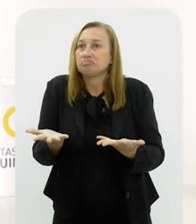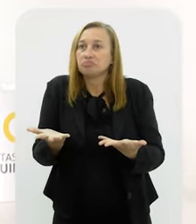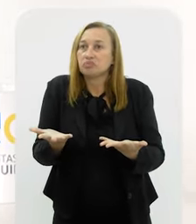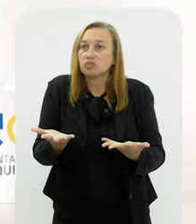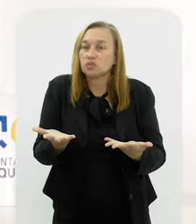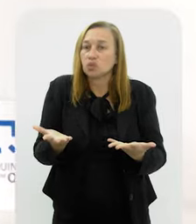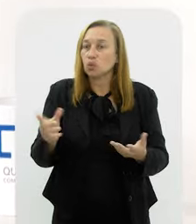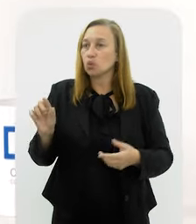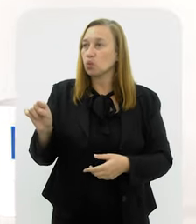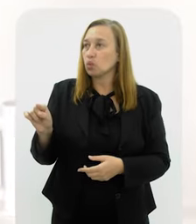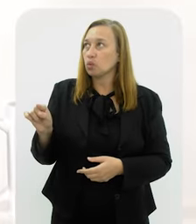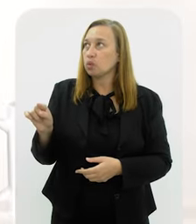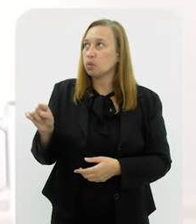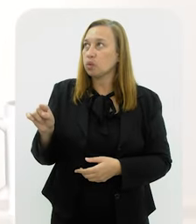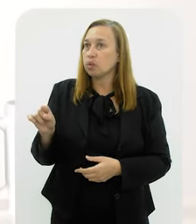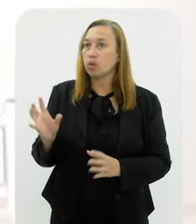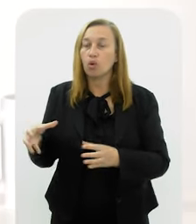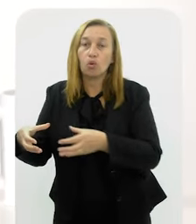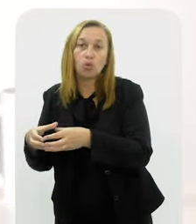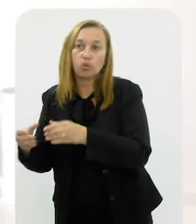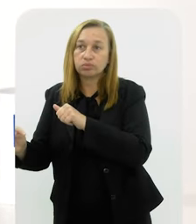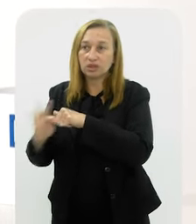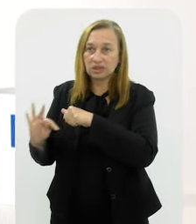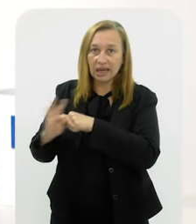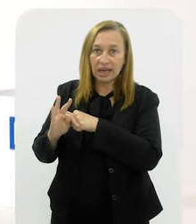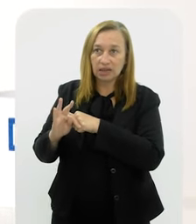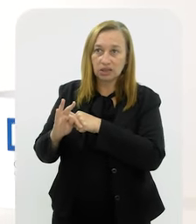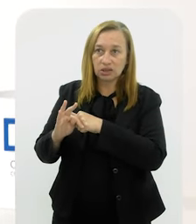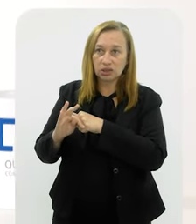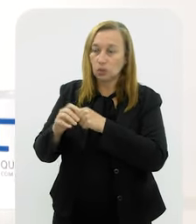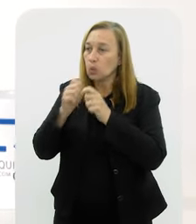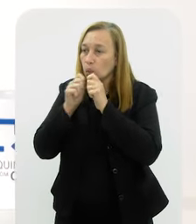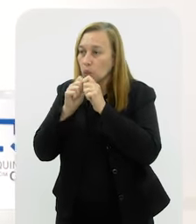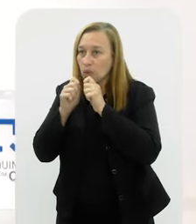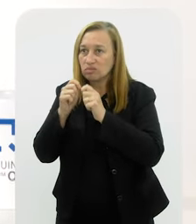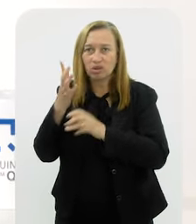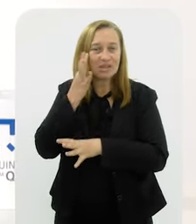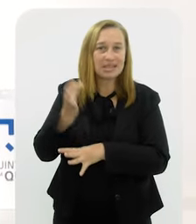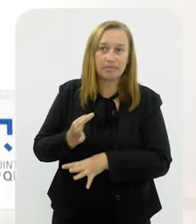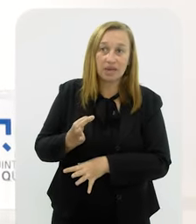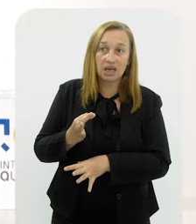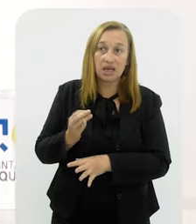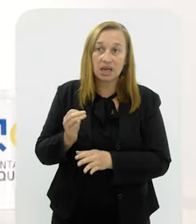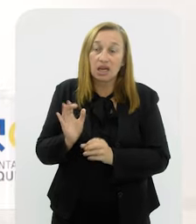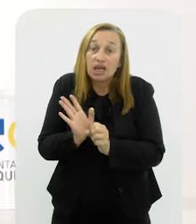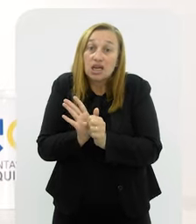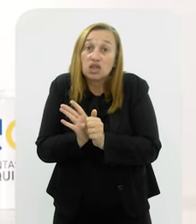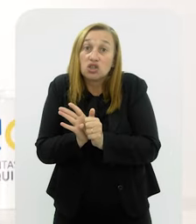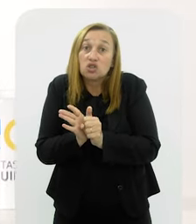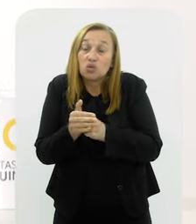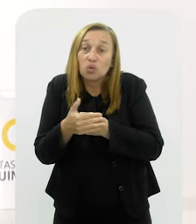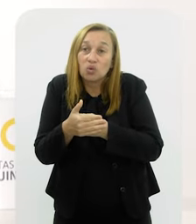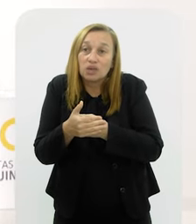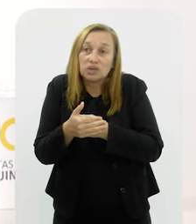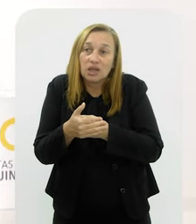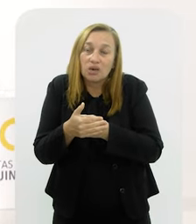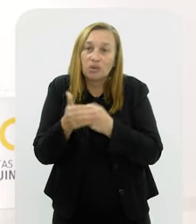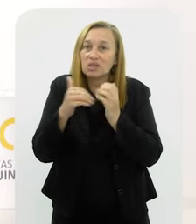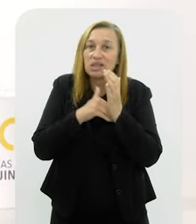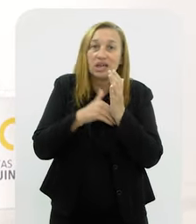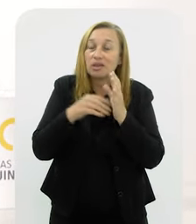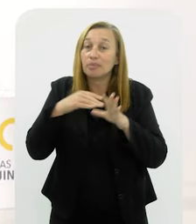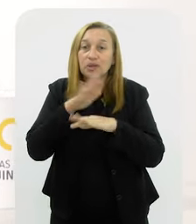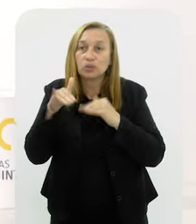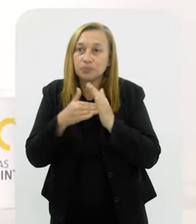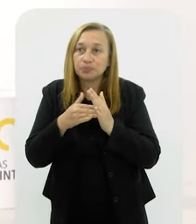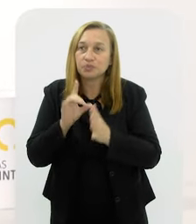Nem a equipe técnica de microfonação não sabia. Ele fez segredo para todo mundo. Só